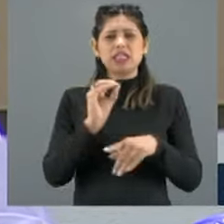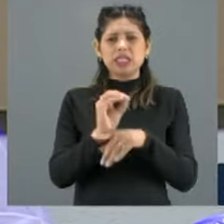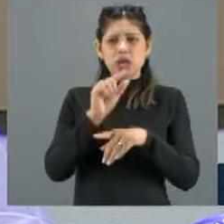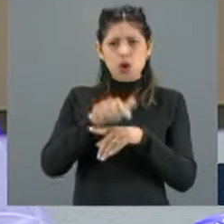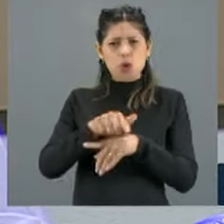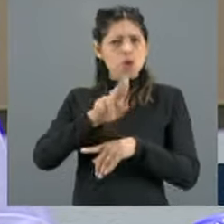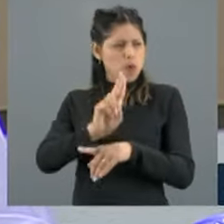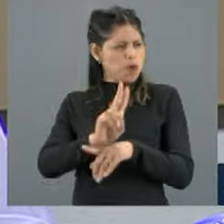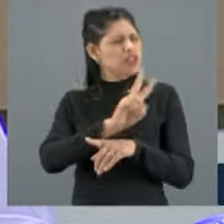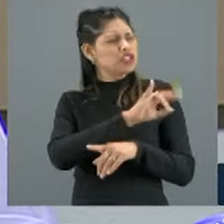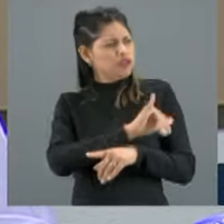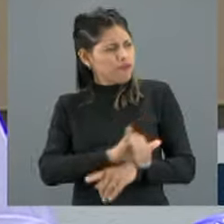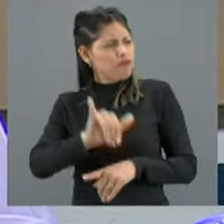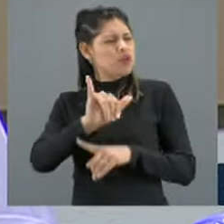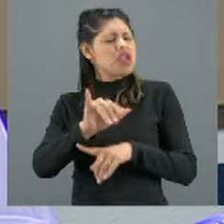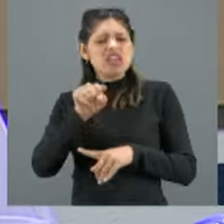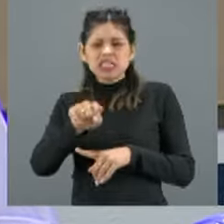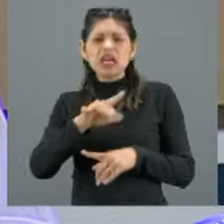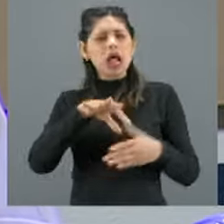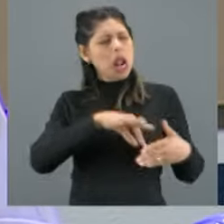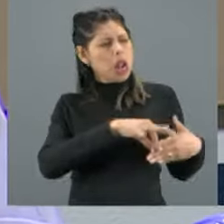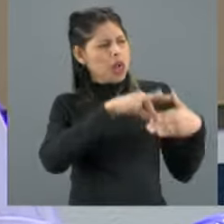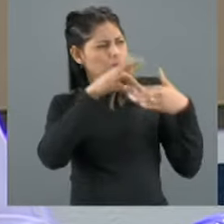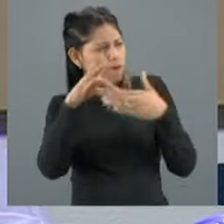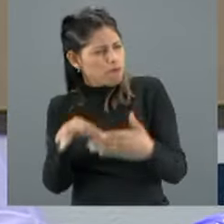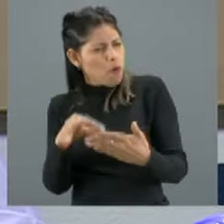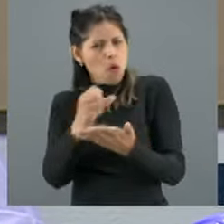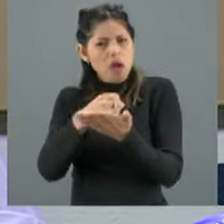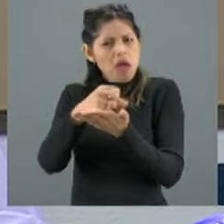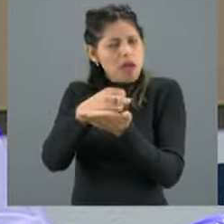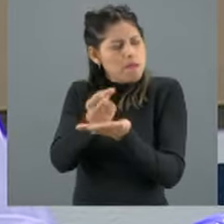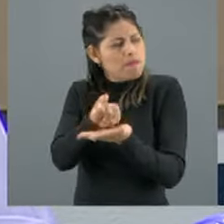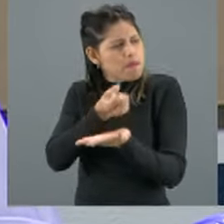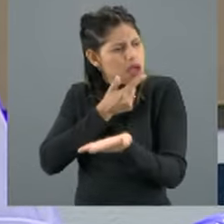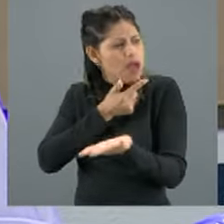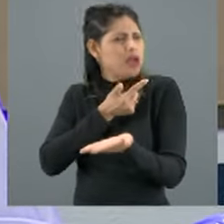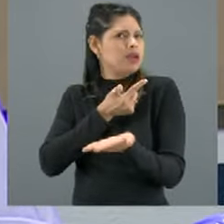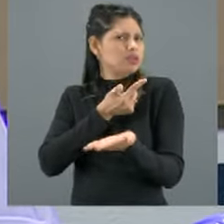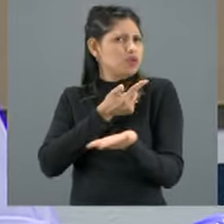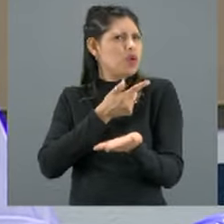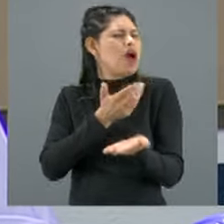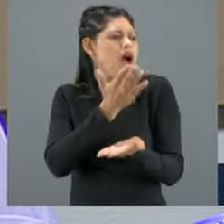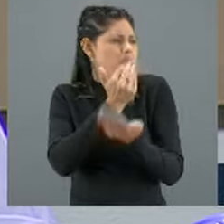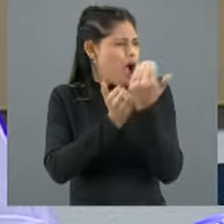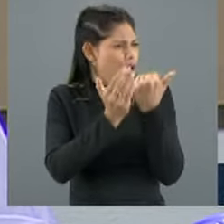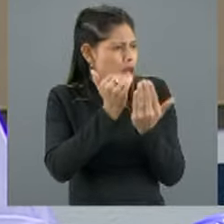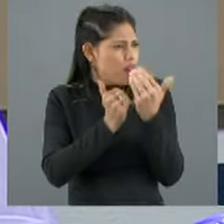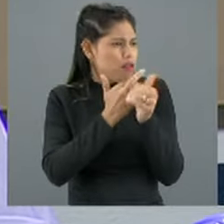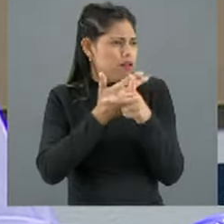a ONG já levou medicamento, a ONG levou também a alimentação.